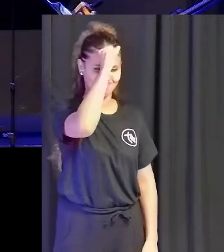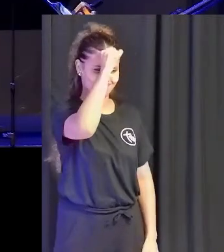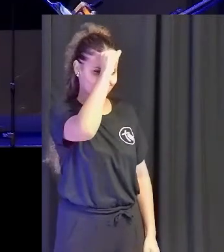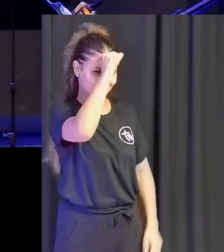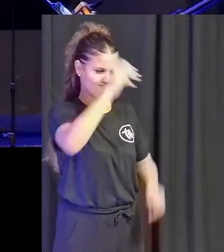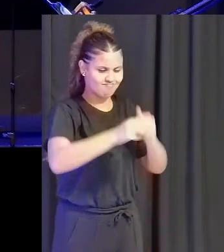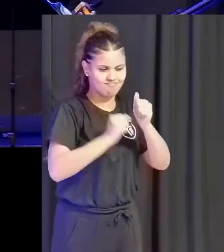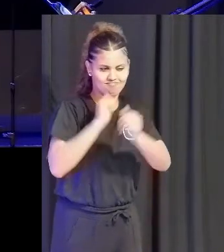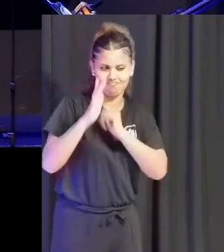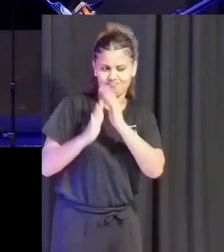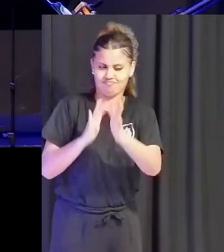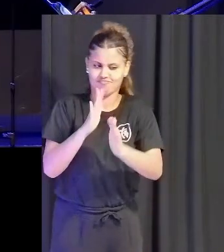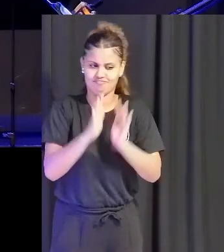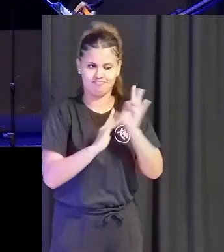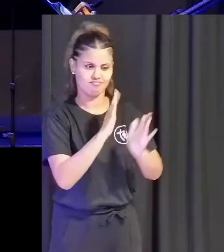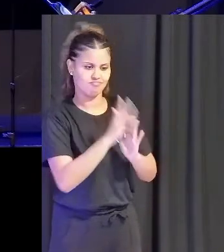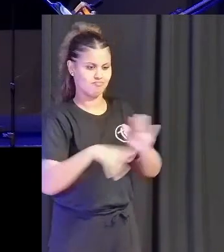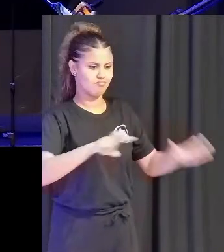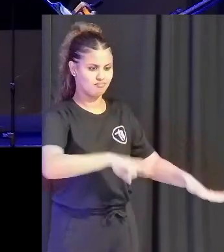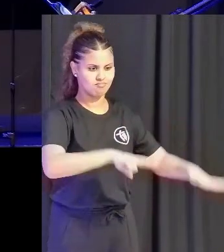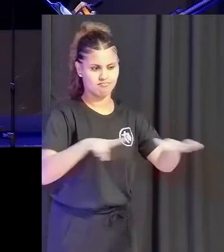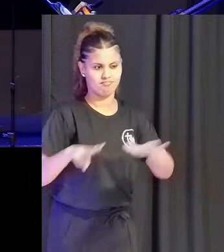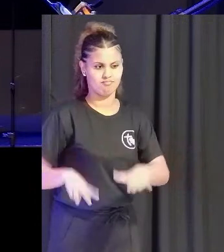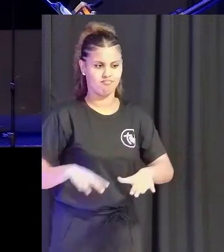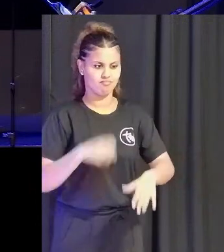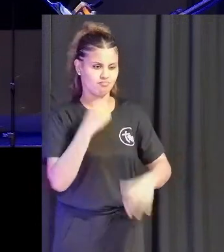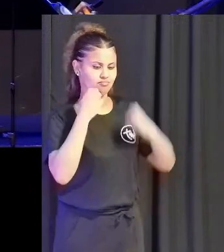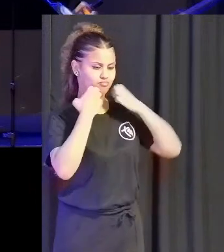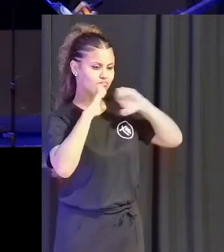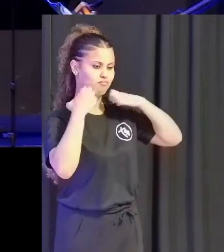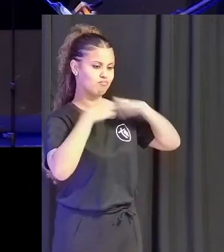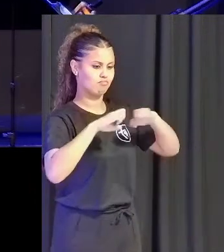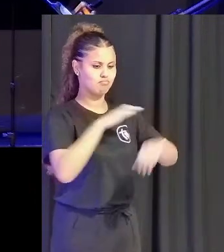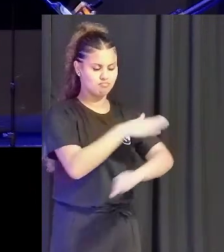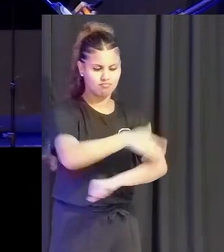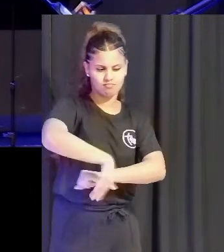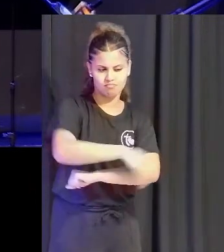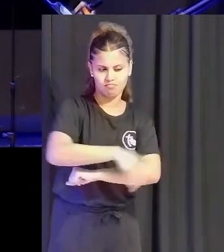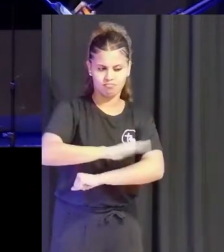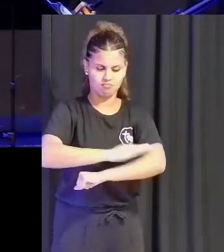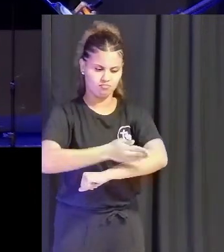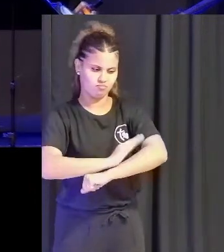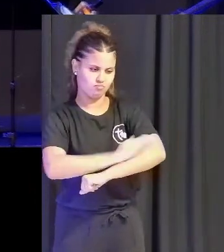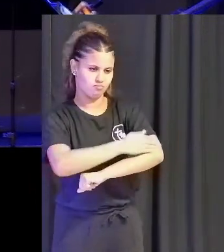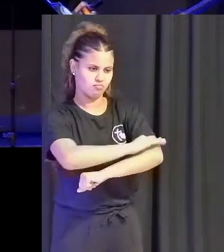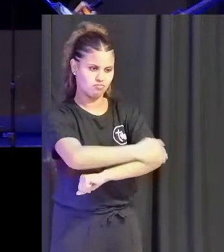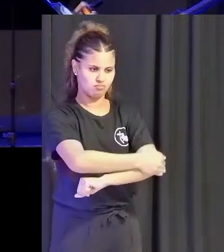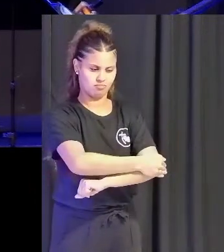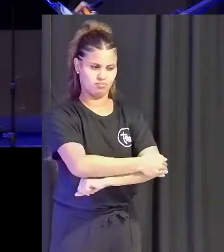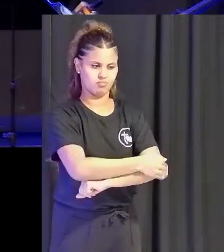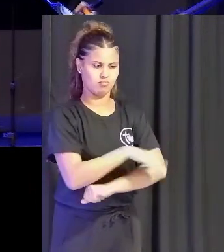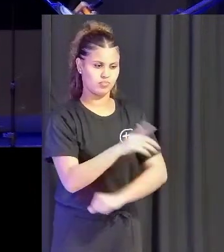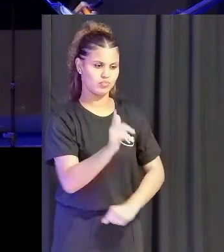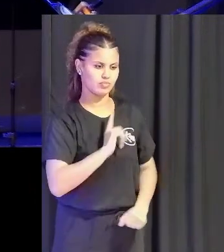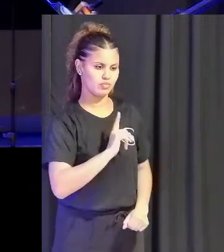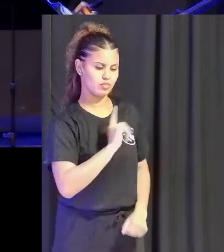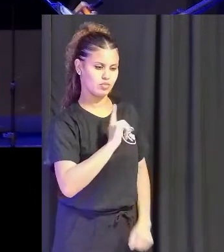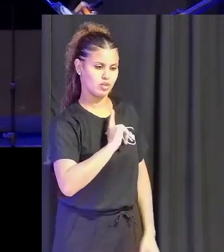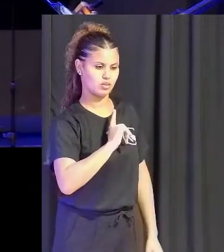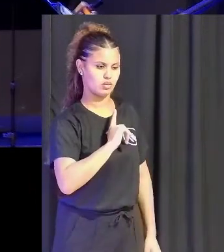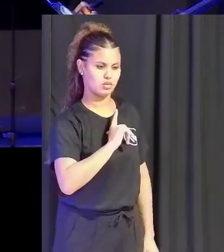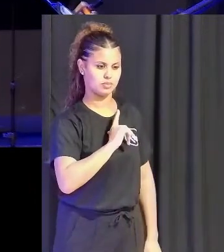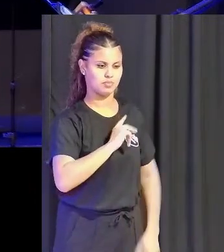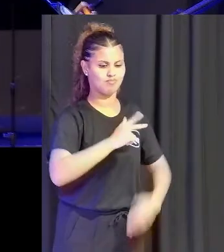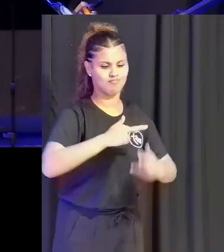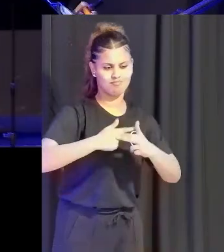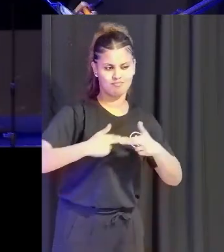semana a gente estava fazendo evangelismo na rua, em Sapucaia do Sul, e a gente tinha aquela ferramenta com as cores, que tem um